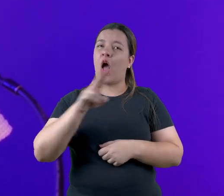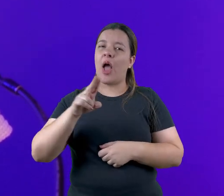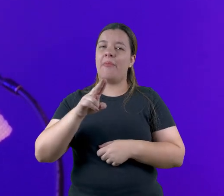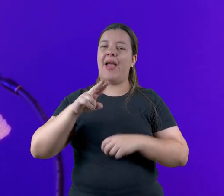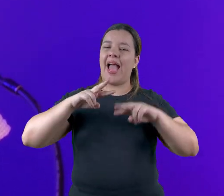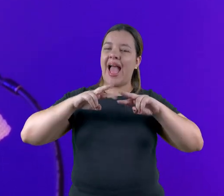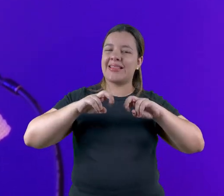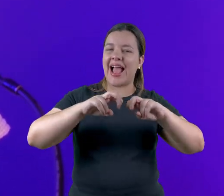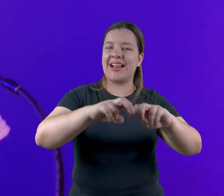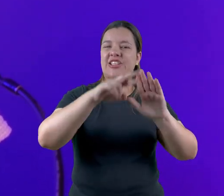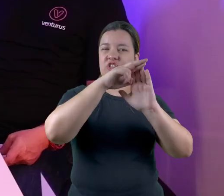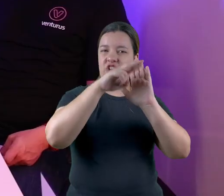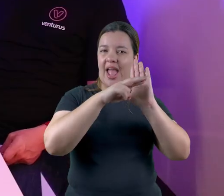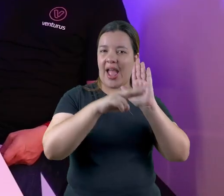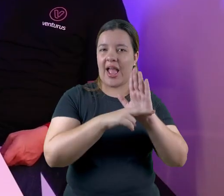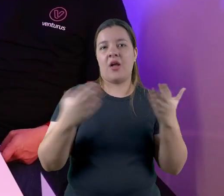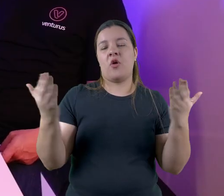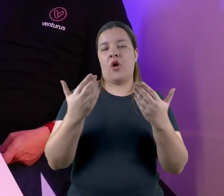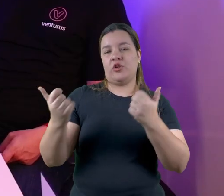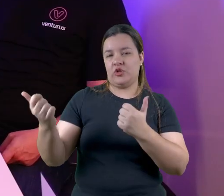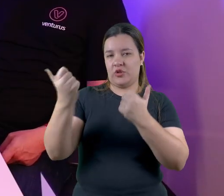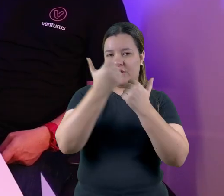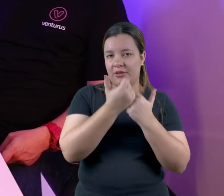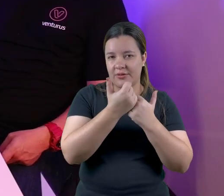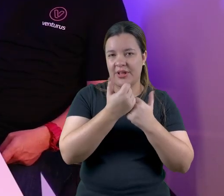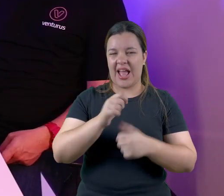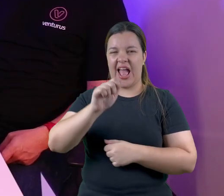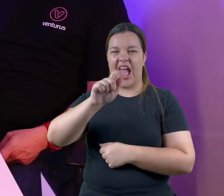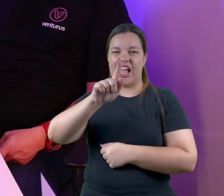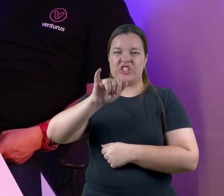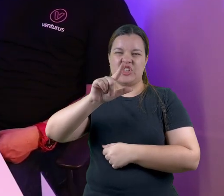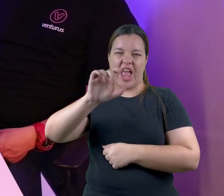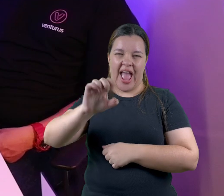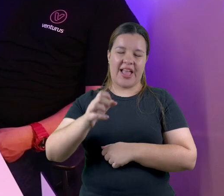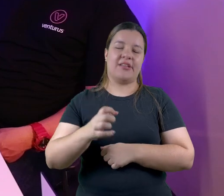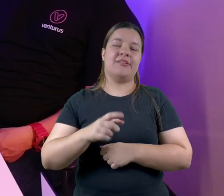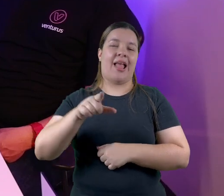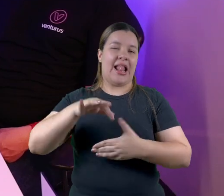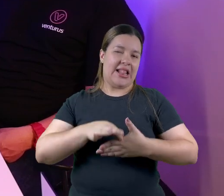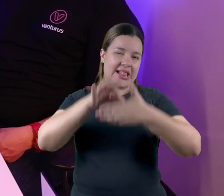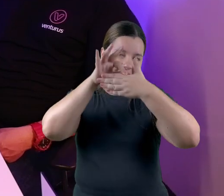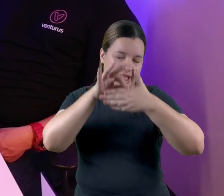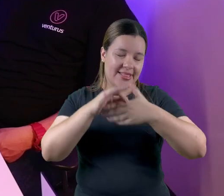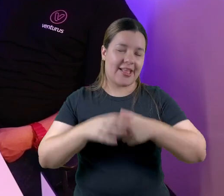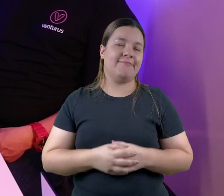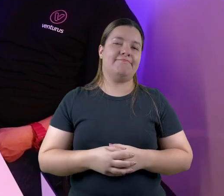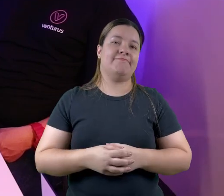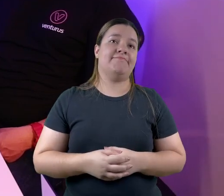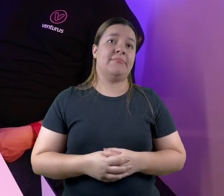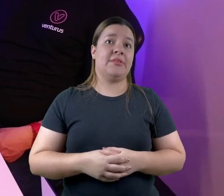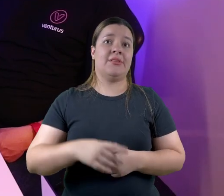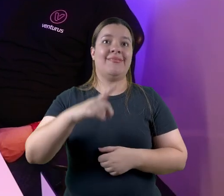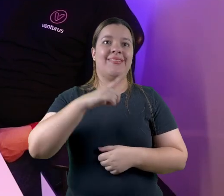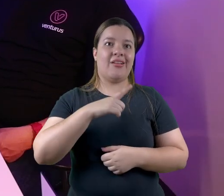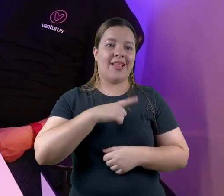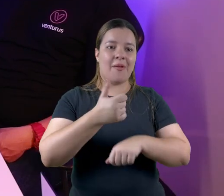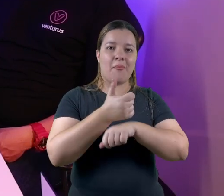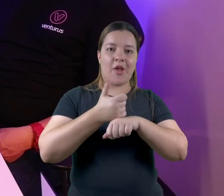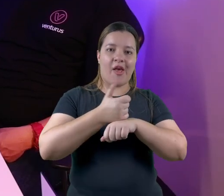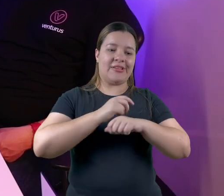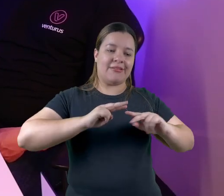né O que a gente chamava de analista de requisitos também mas hoje a gente pode chamar de AD né os os os líderes então isso são